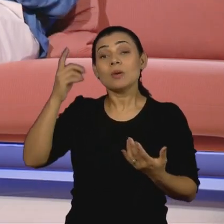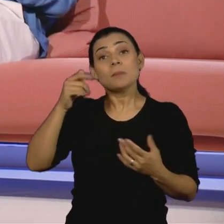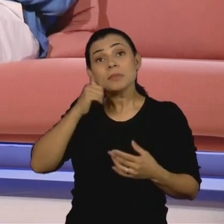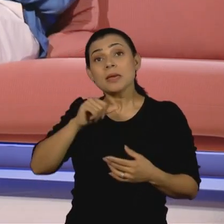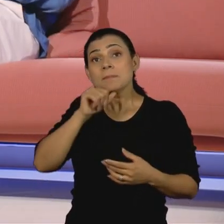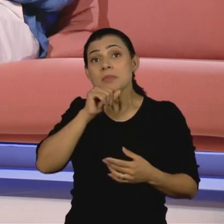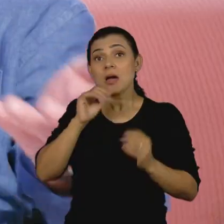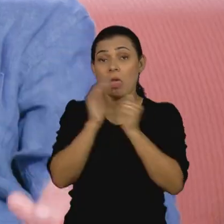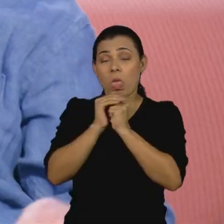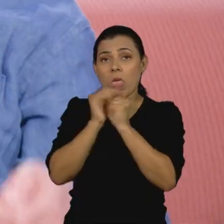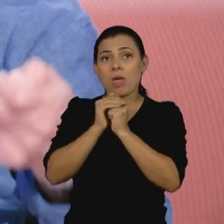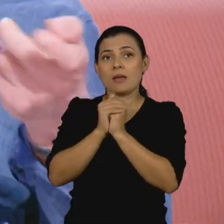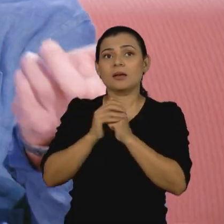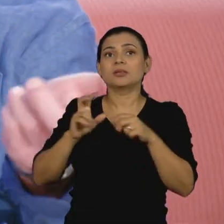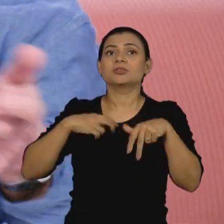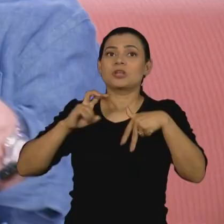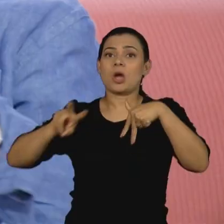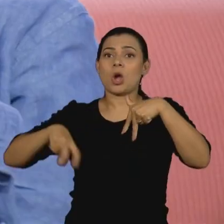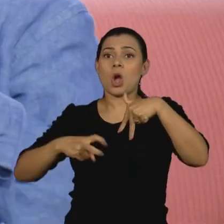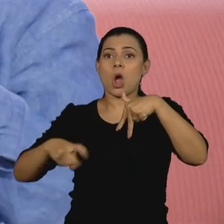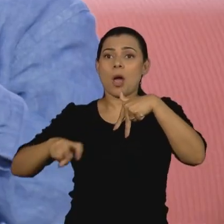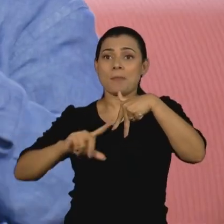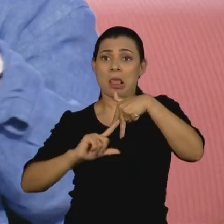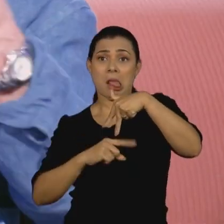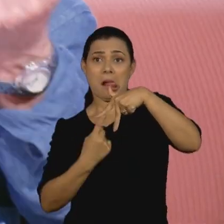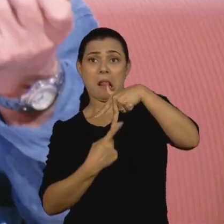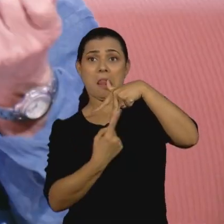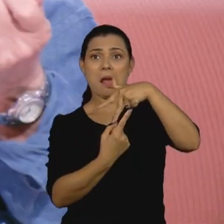jeito que ela rezava, com cobra enrolada na perna.